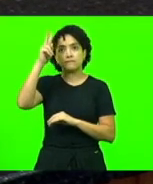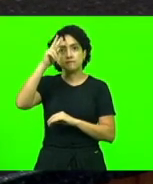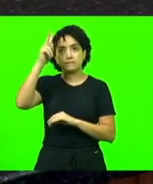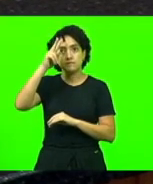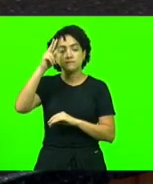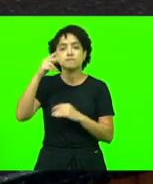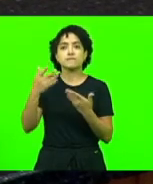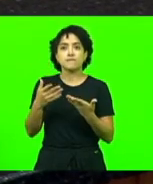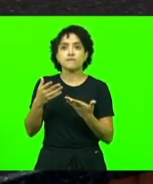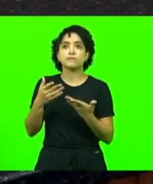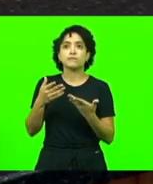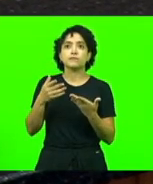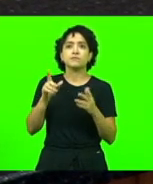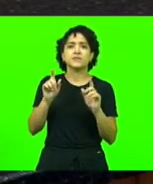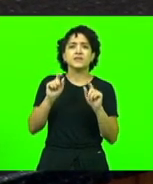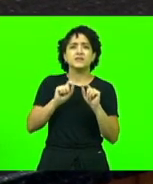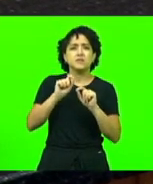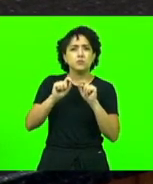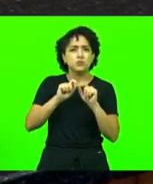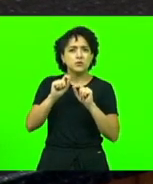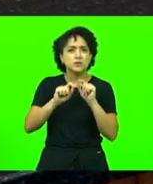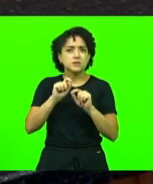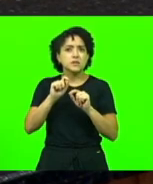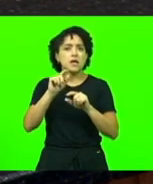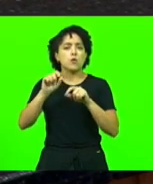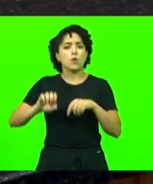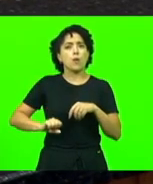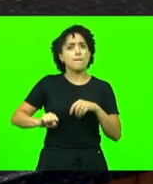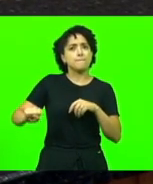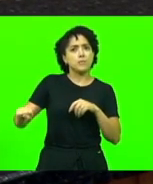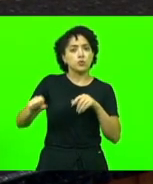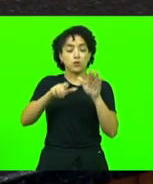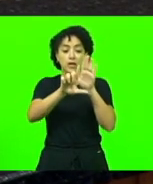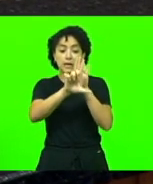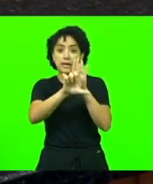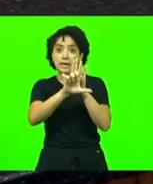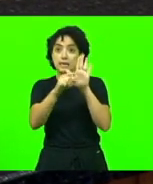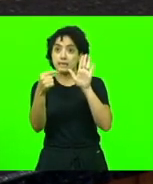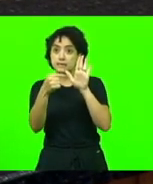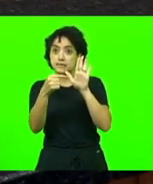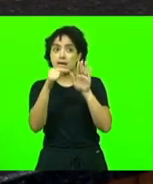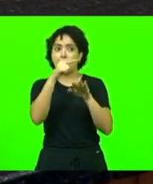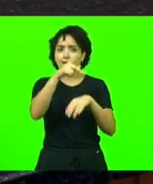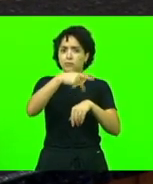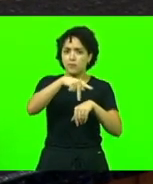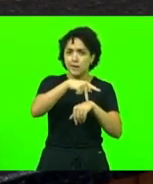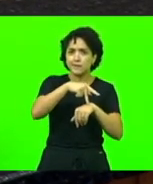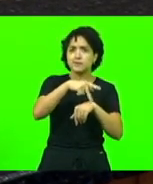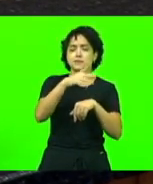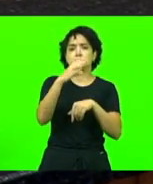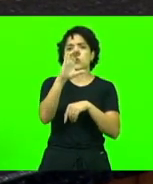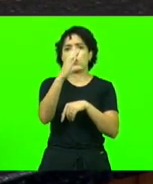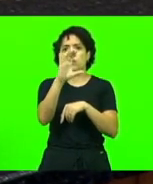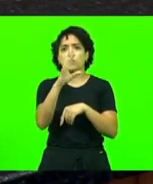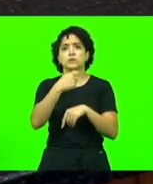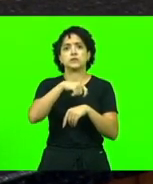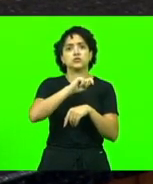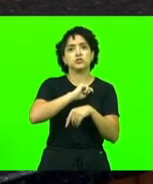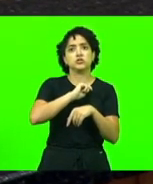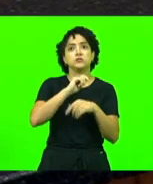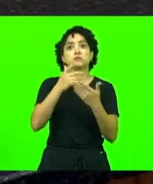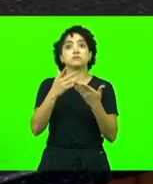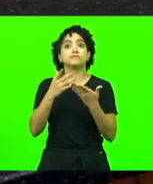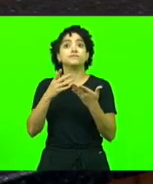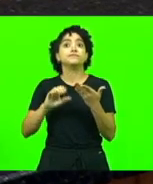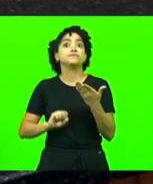muitos mitos em torno dessa questão do aborto, e um deles é dizer que, ao legalizar o aborto na Colômbia, como já aconteceu na Argentina, o aborto